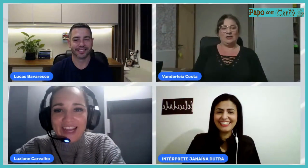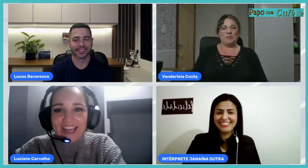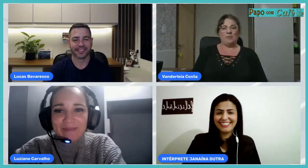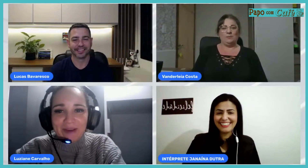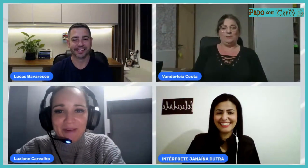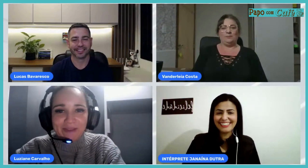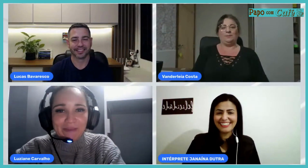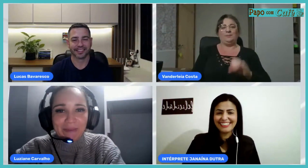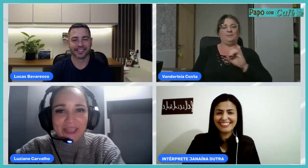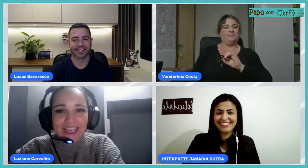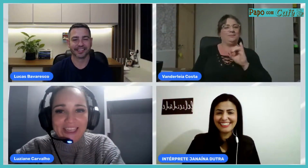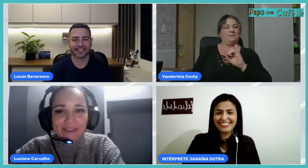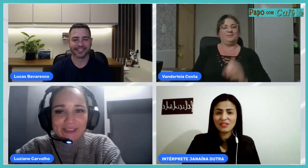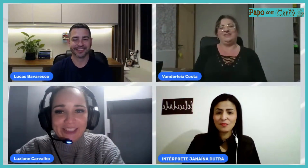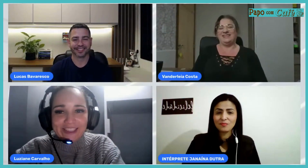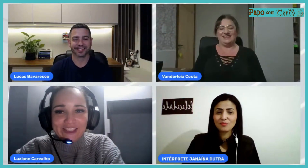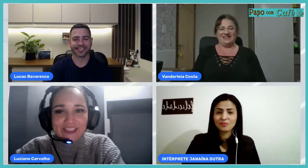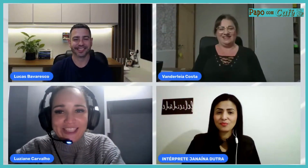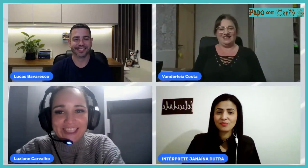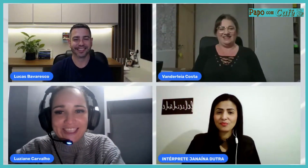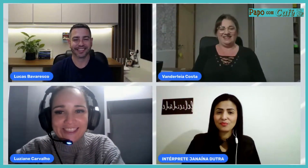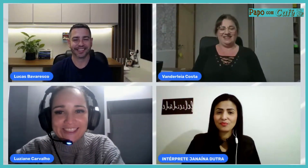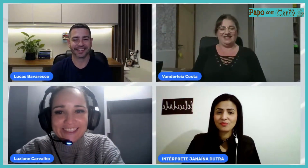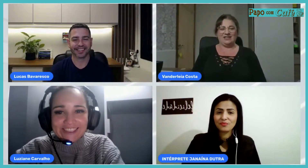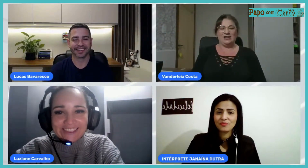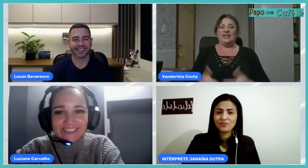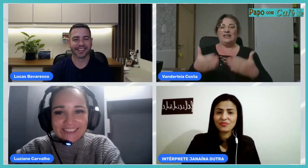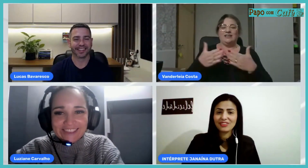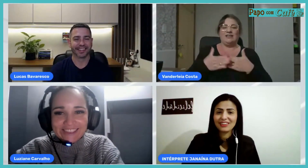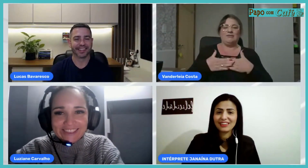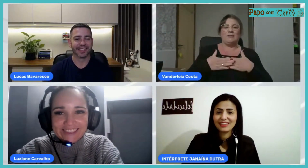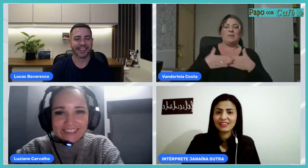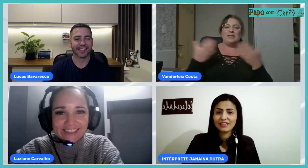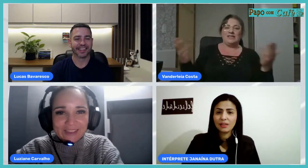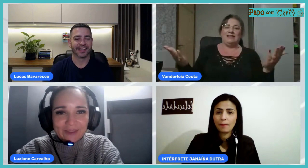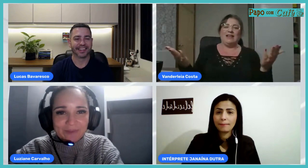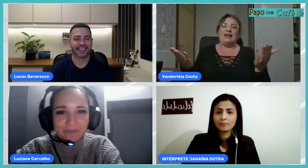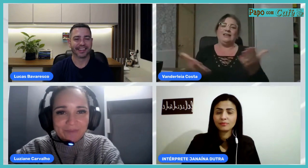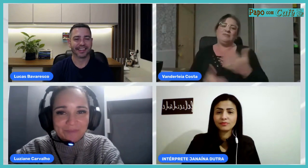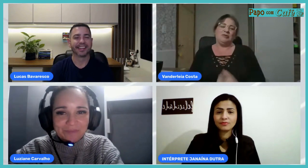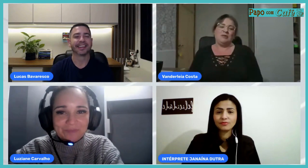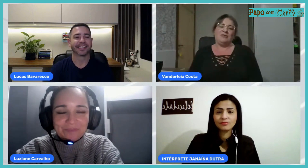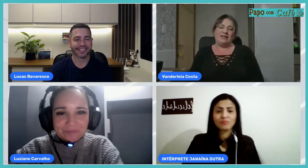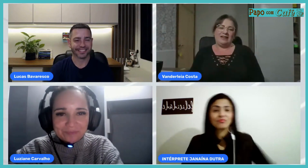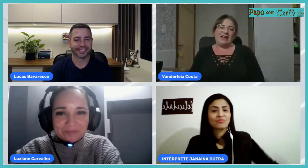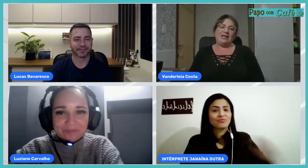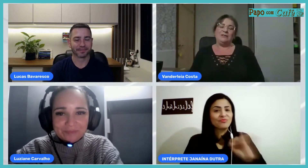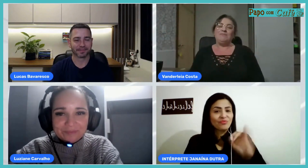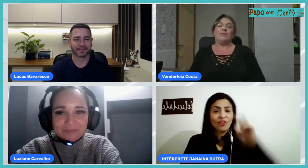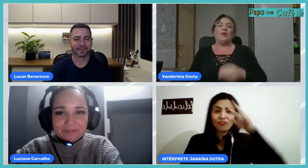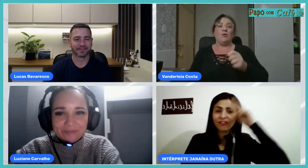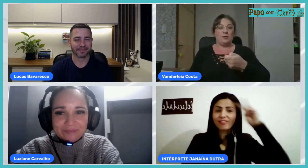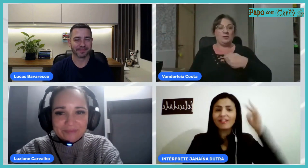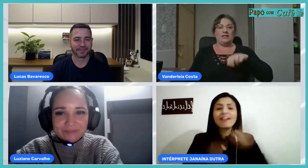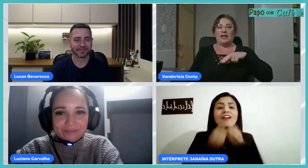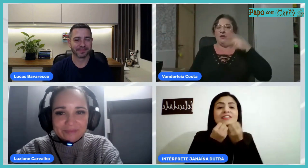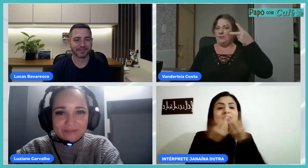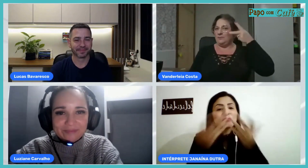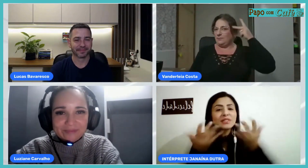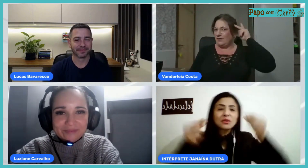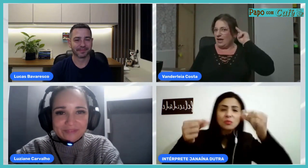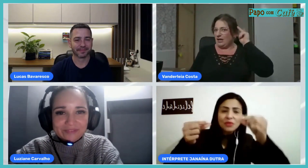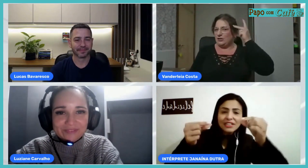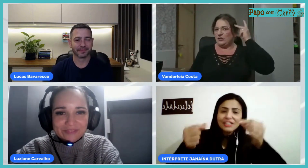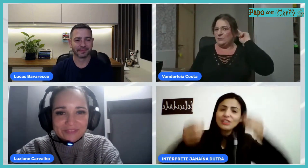E aí, Wanderleia, me conta um pouquinho de ti. Então, vou me apresentar, né? Meu nome é Wanderleia, o meu